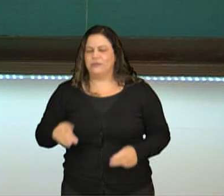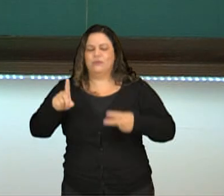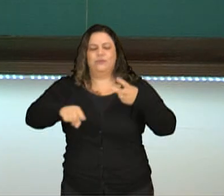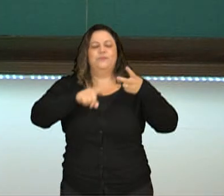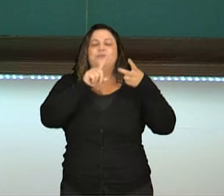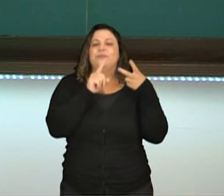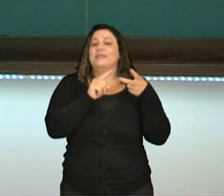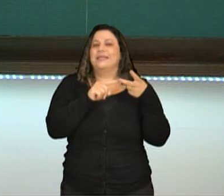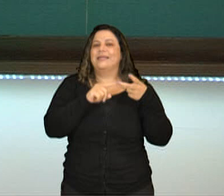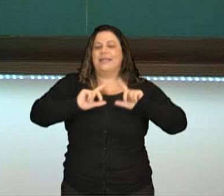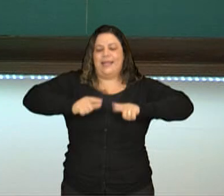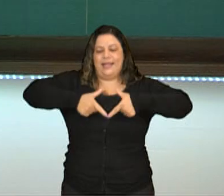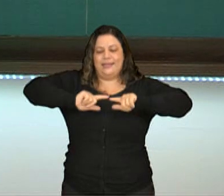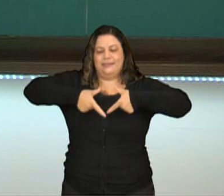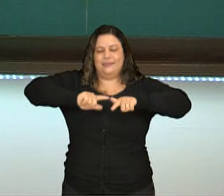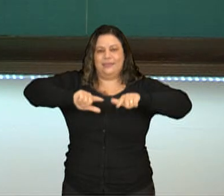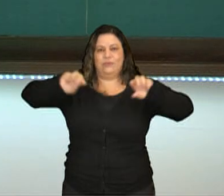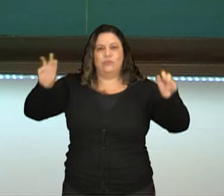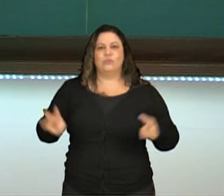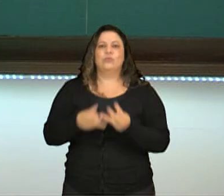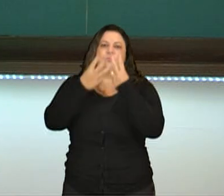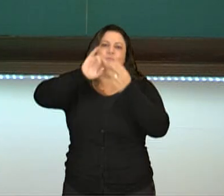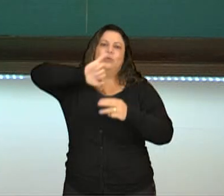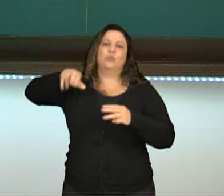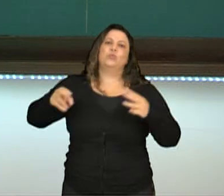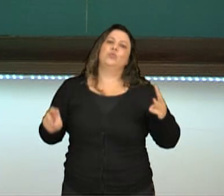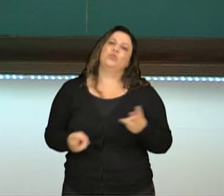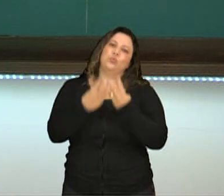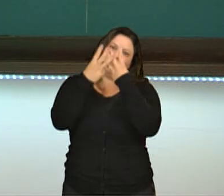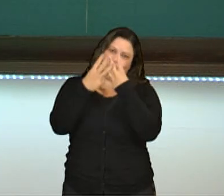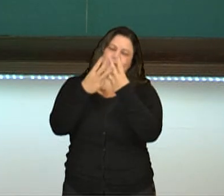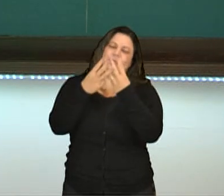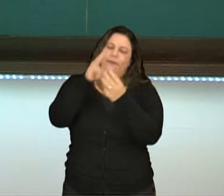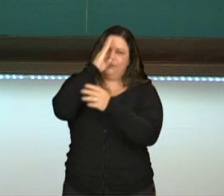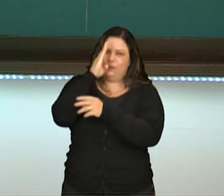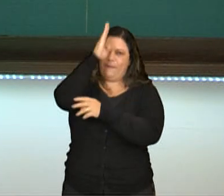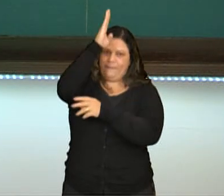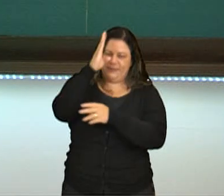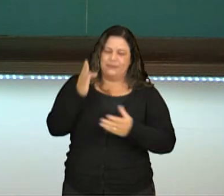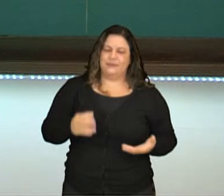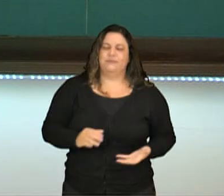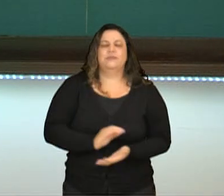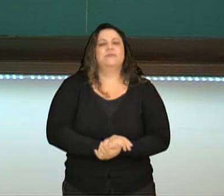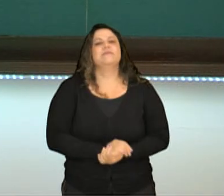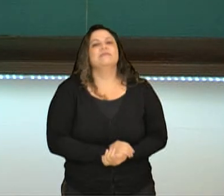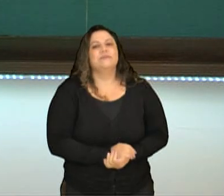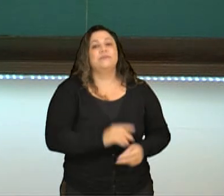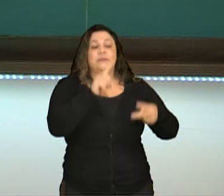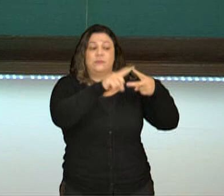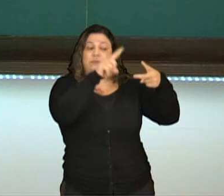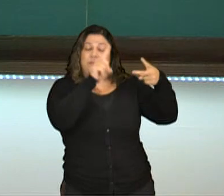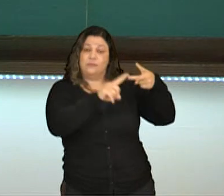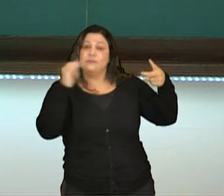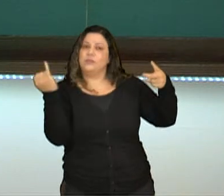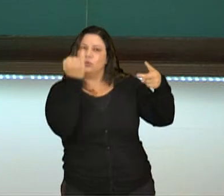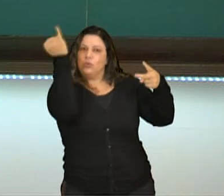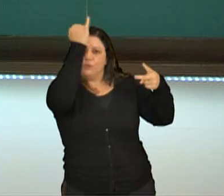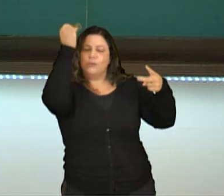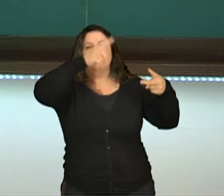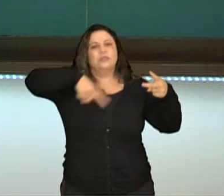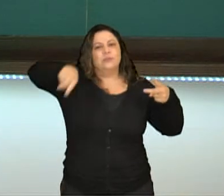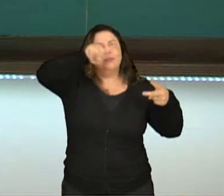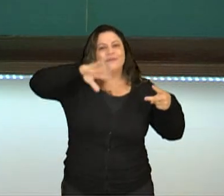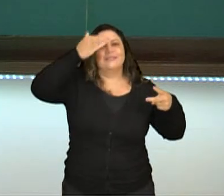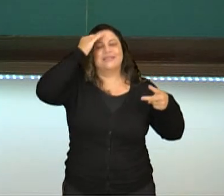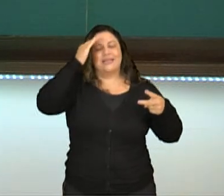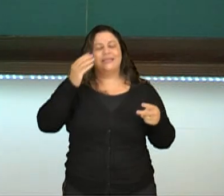religião predominante aí, o judaísmo. Os judeus são predominantes em Israel. Duas questões importantes para você entender